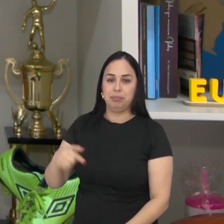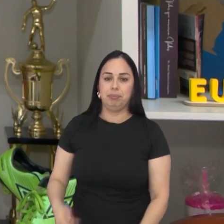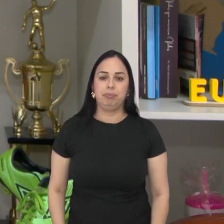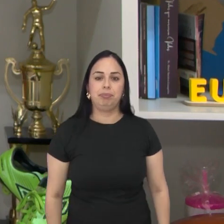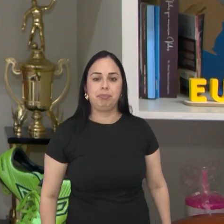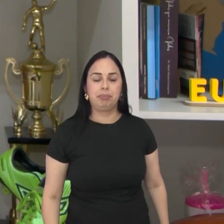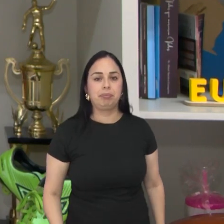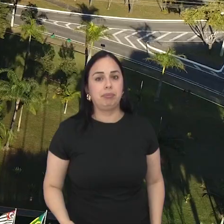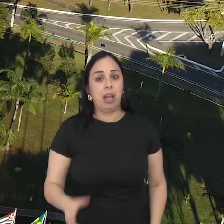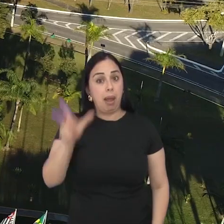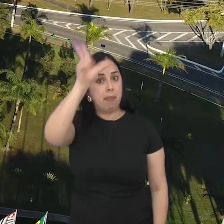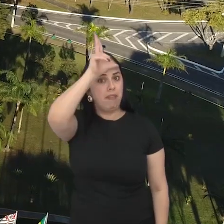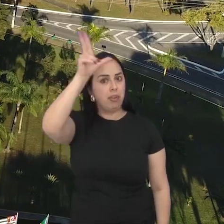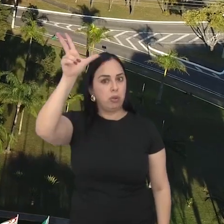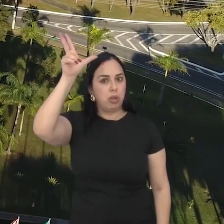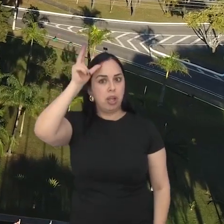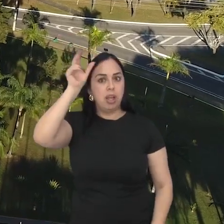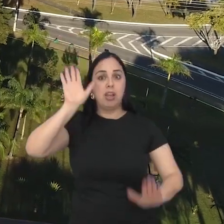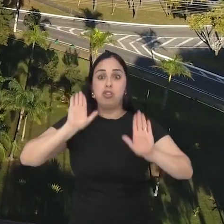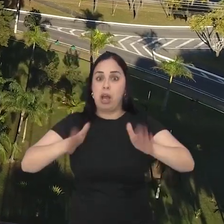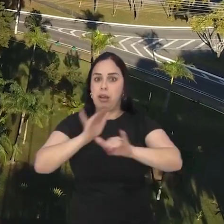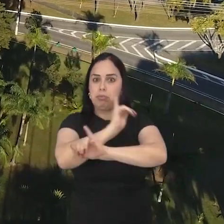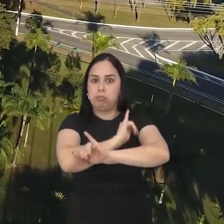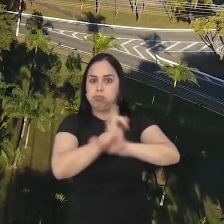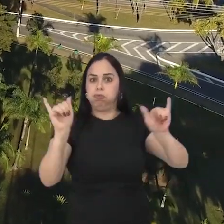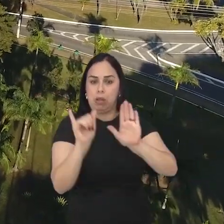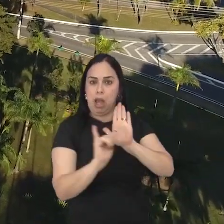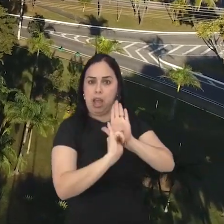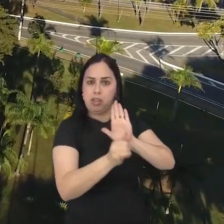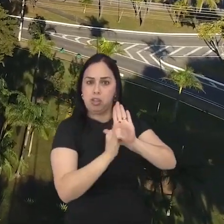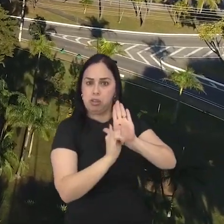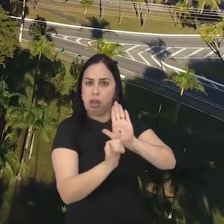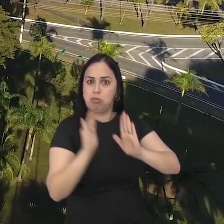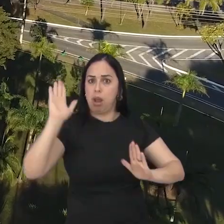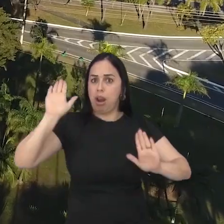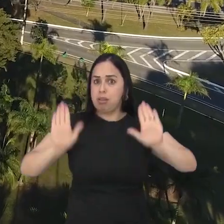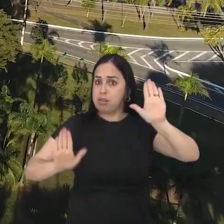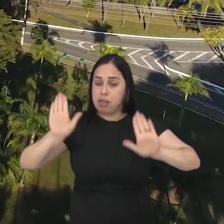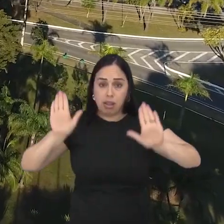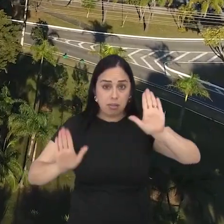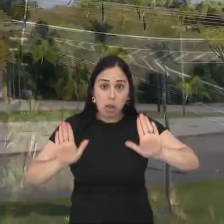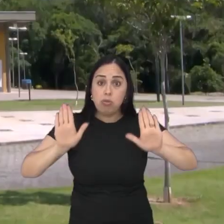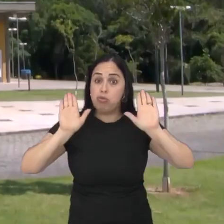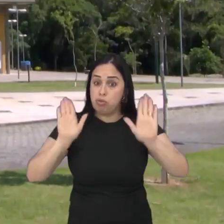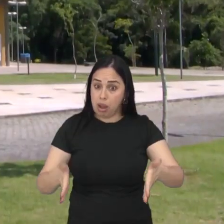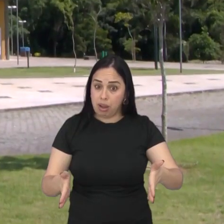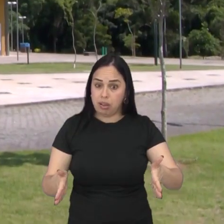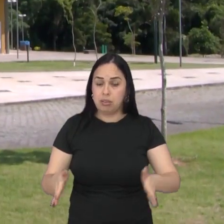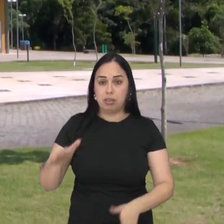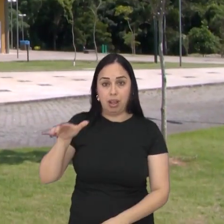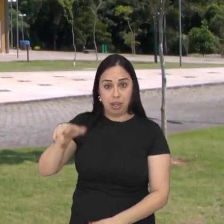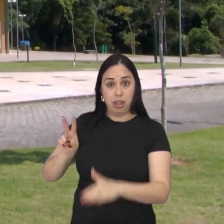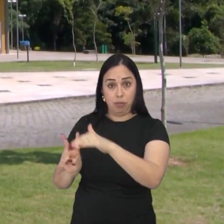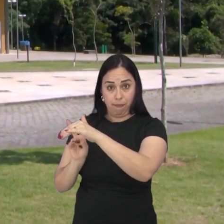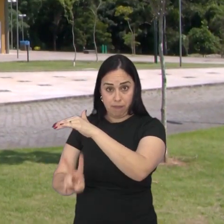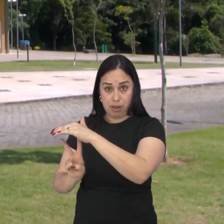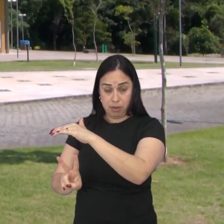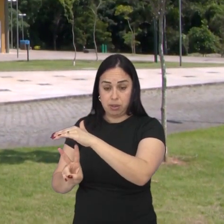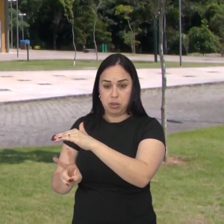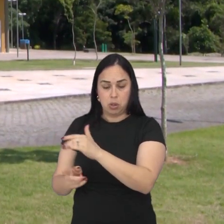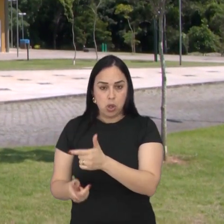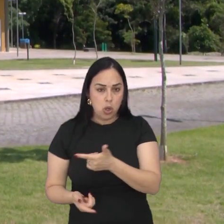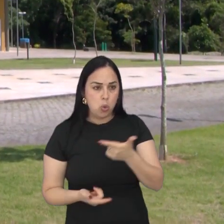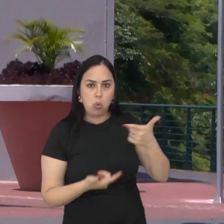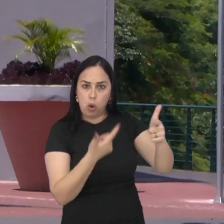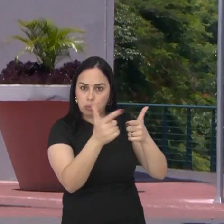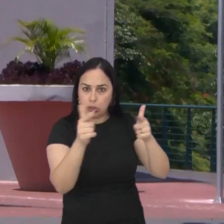própria lanchonete do parque. A Prefeitura já publicou o edital para realizar a licitação. Além do espaço no Ribeirão